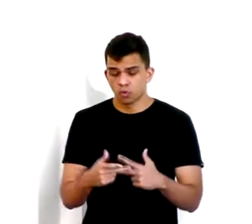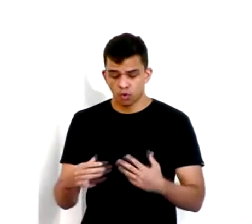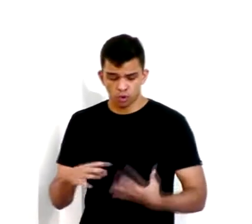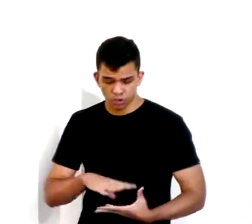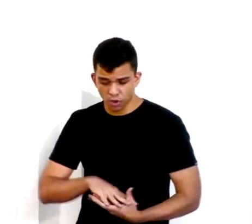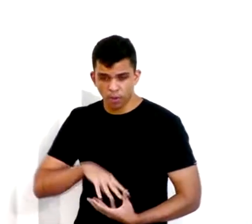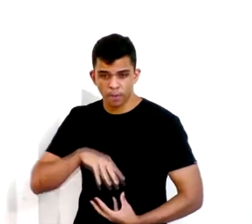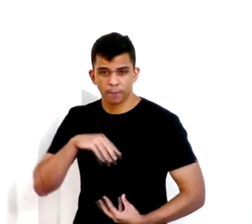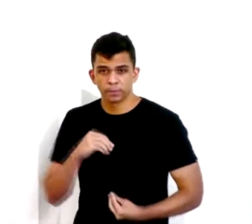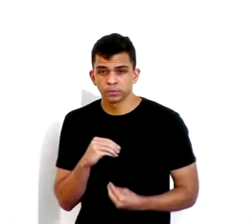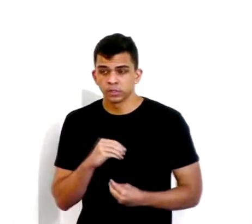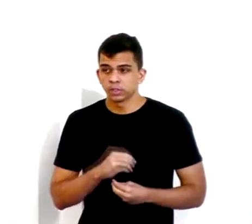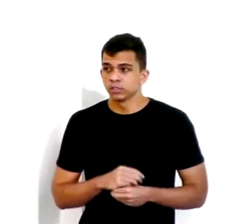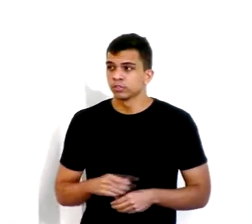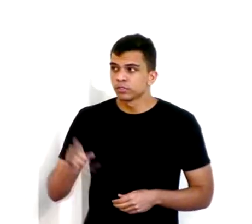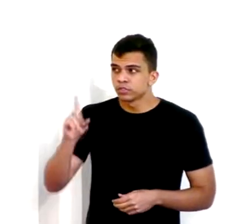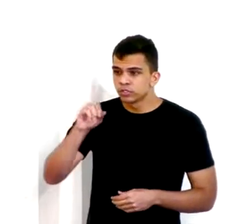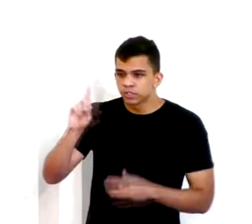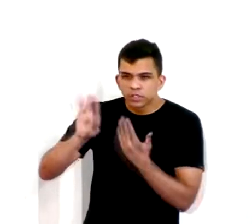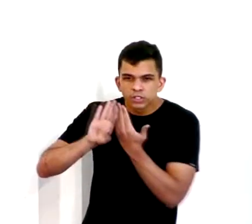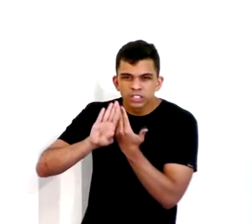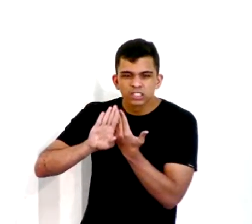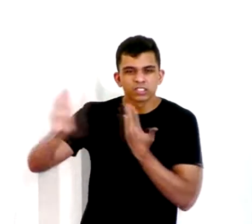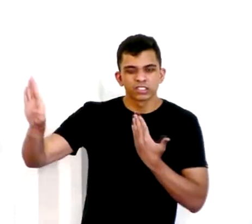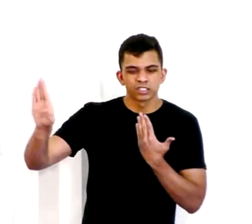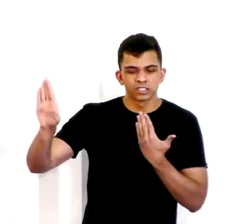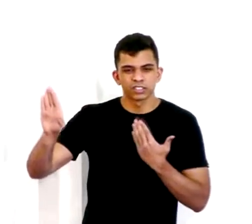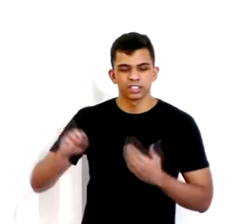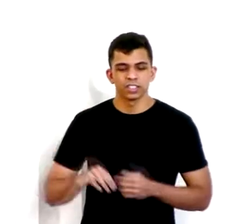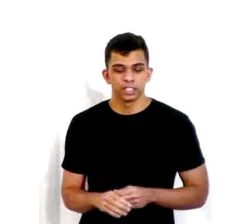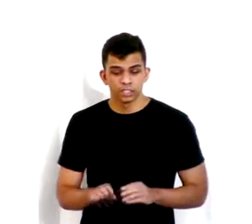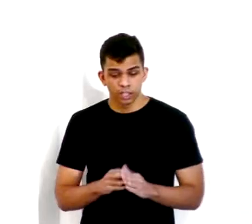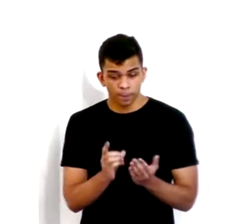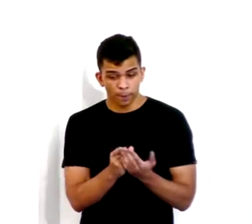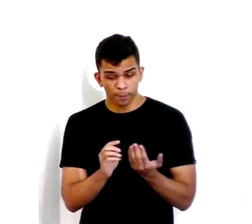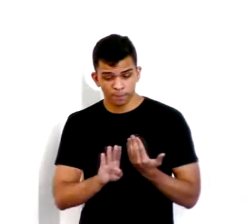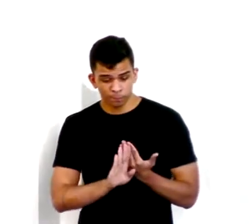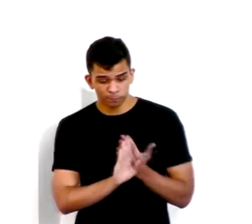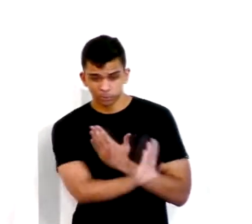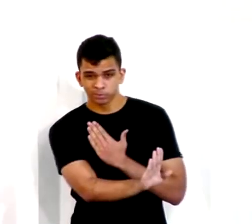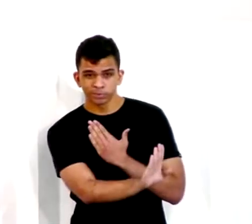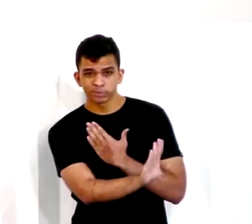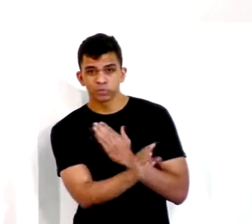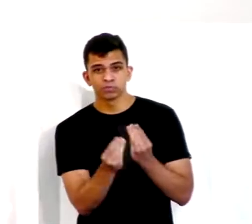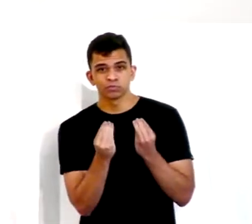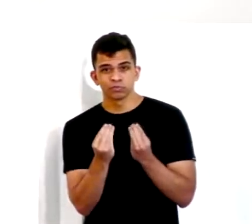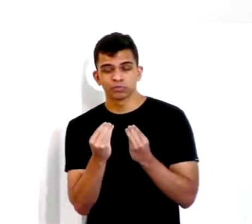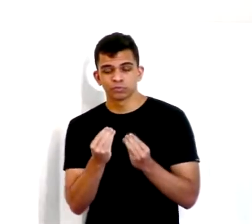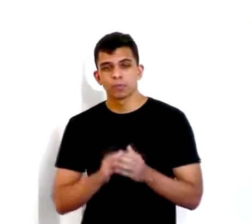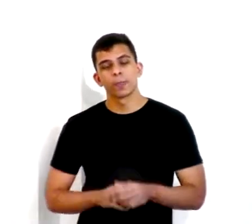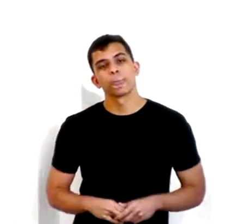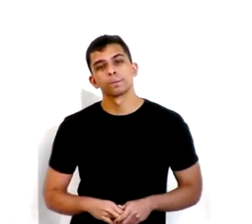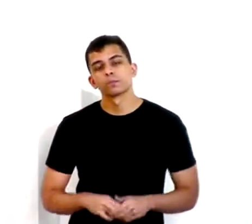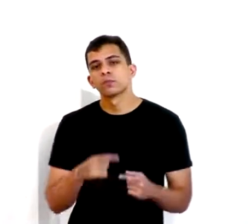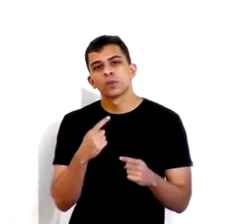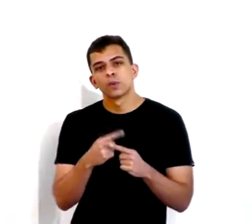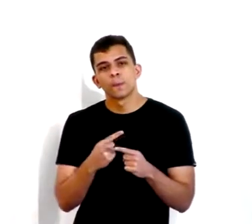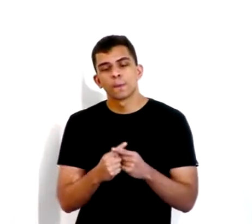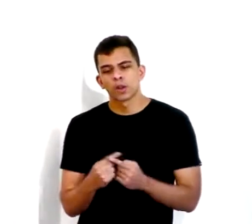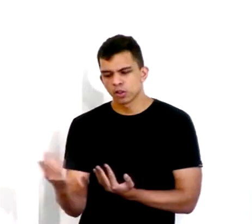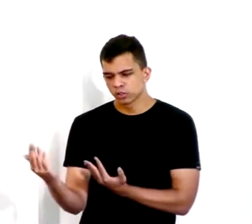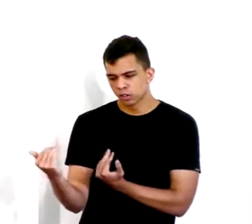parte da revelação de Deus, das Escrituras Sagradas. O que fazem jovens,